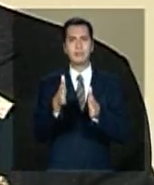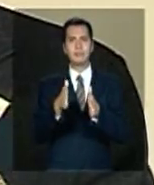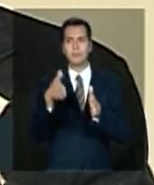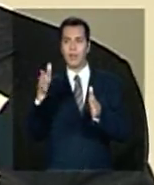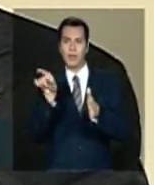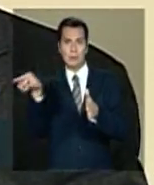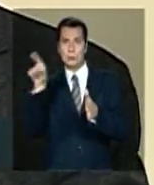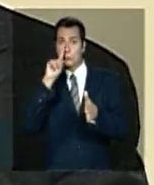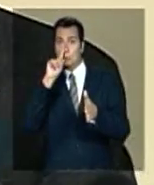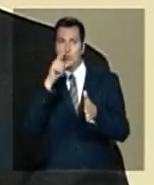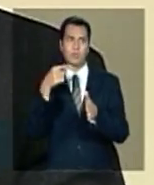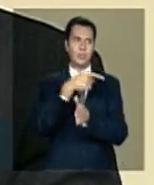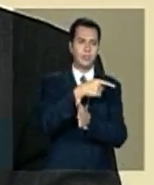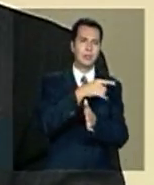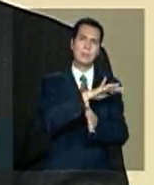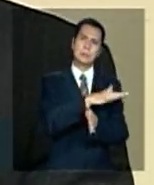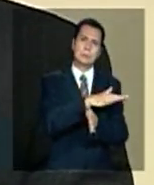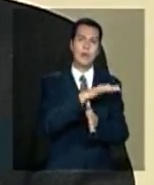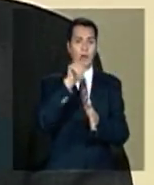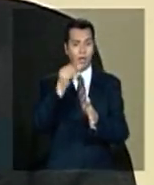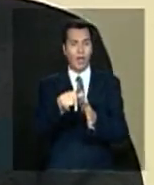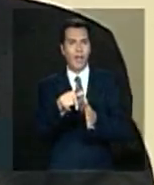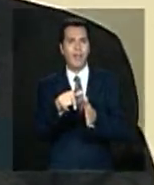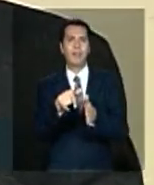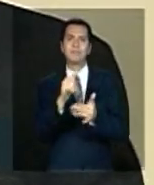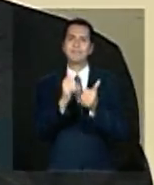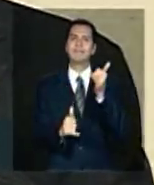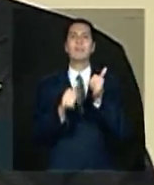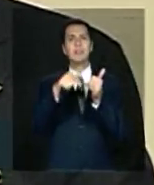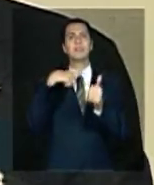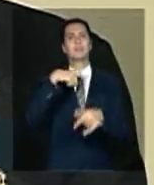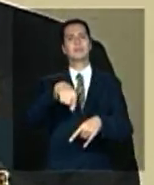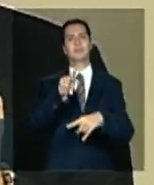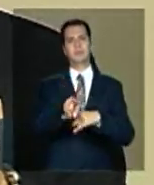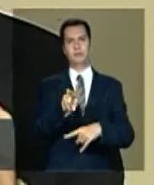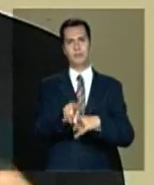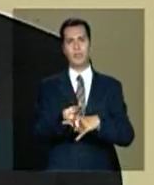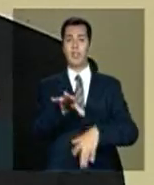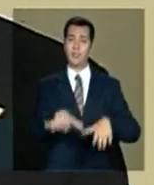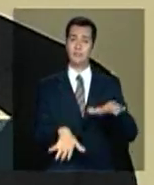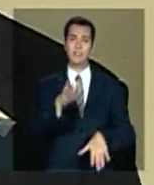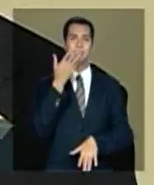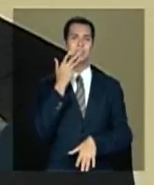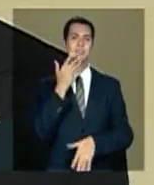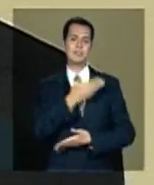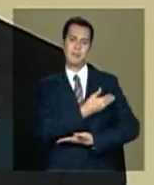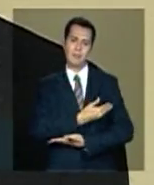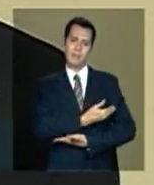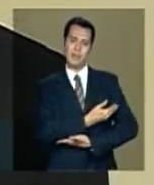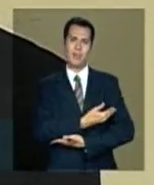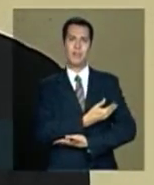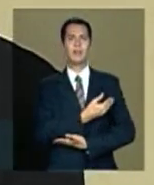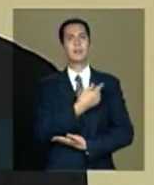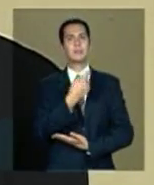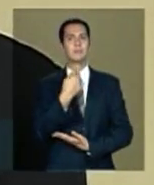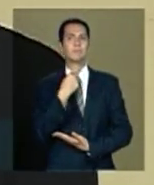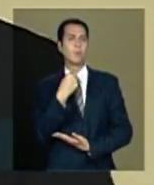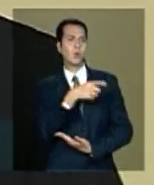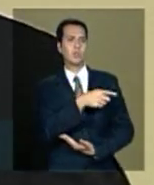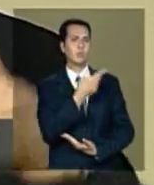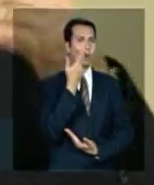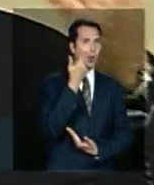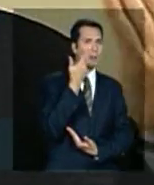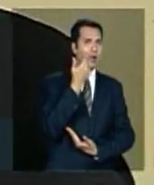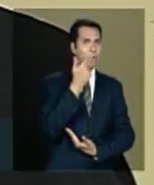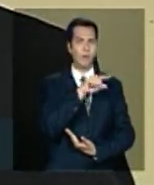precisam de cuidados continuados geral São de baixo peso tem algum outros problemas clínicos que não poderiam estar no leite comum